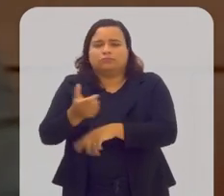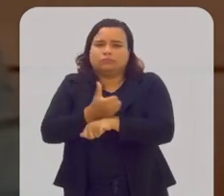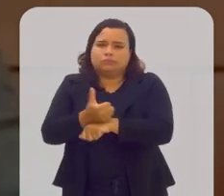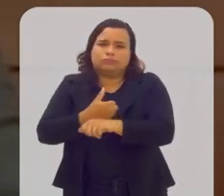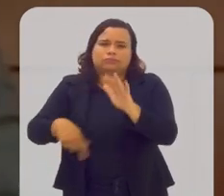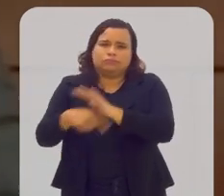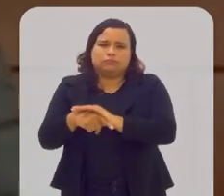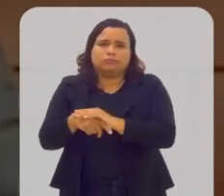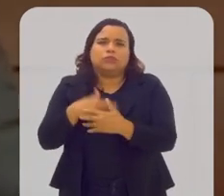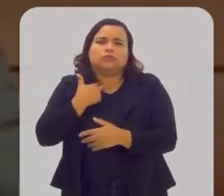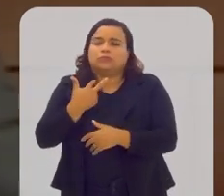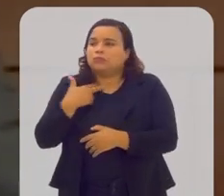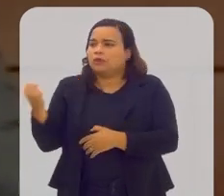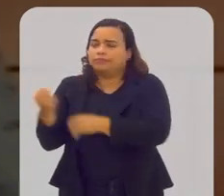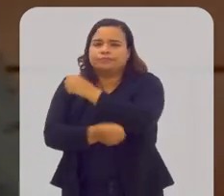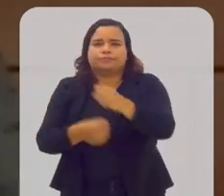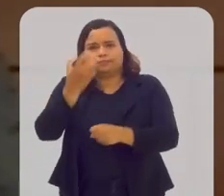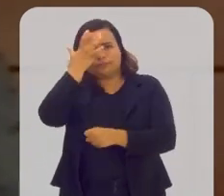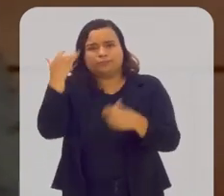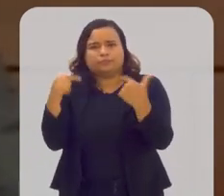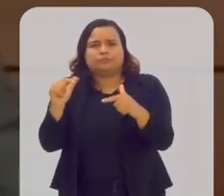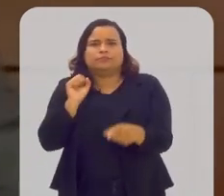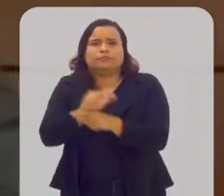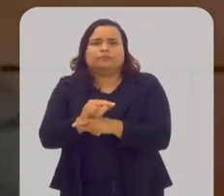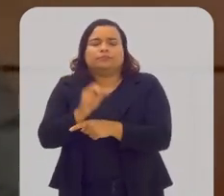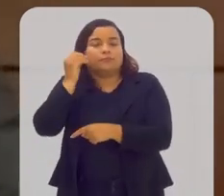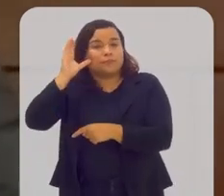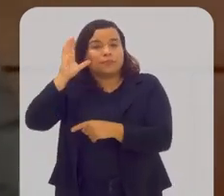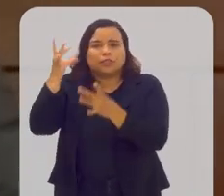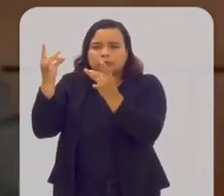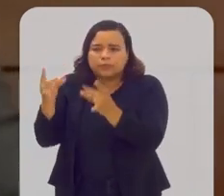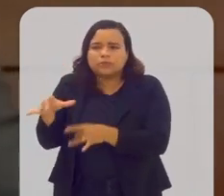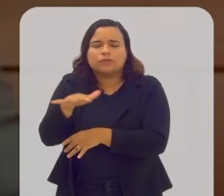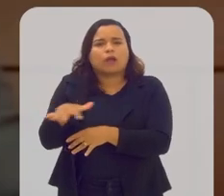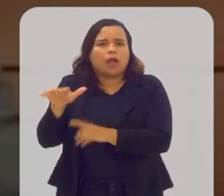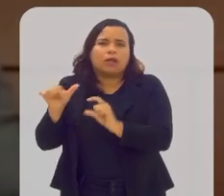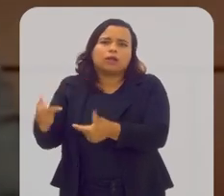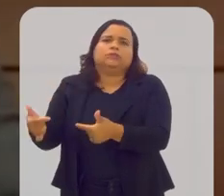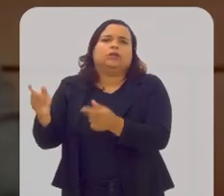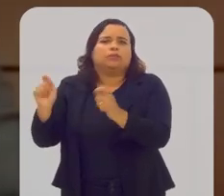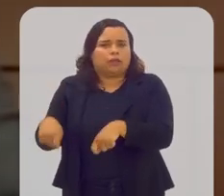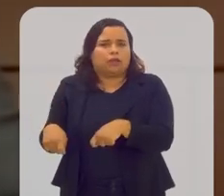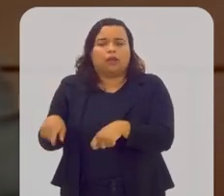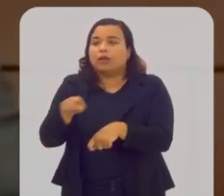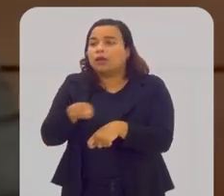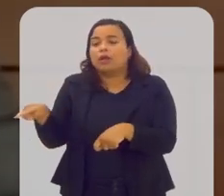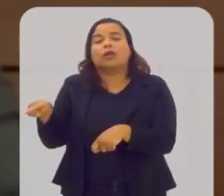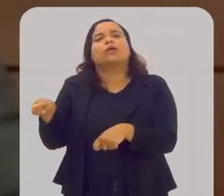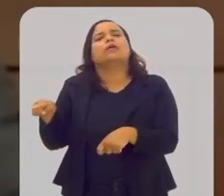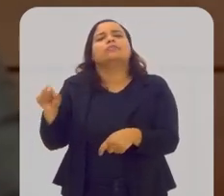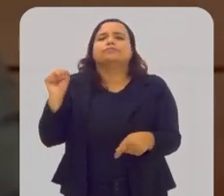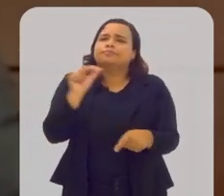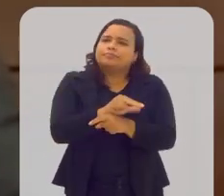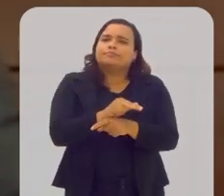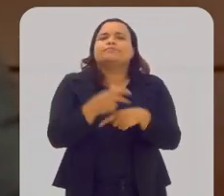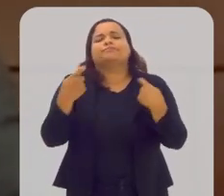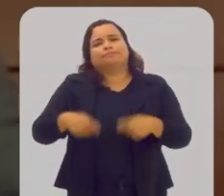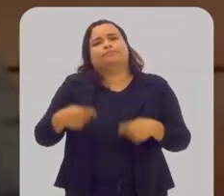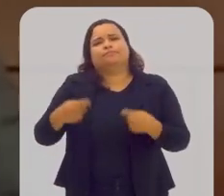dos profissionais. Não dá para a gente não empregar esses profissionais que têm um conhecimento específico para uma área de atuação,